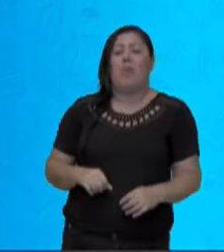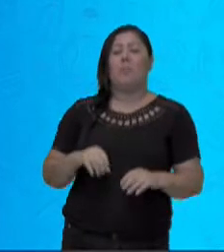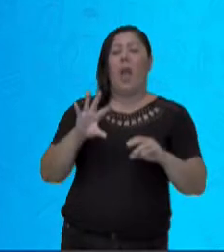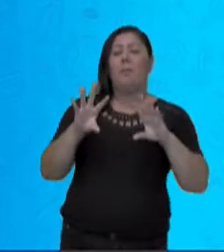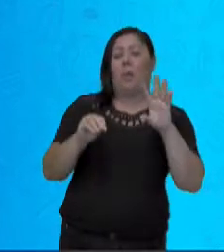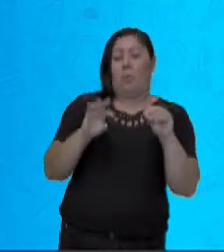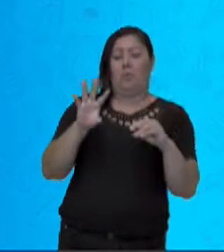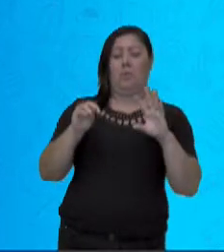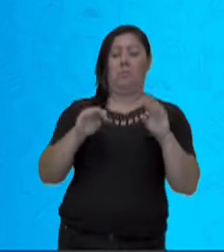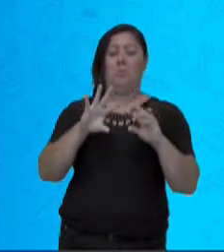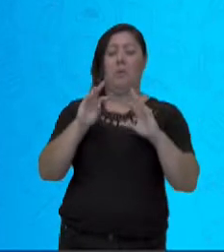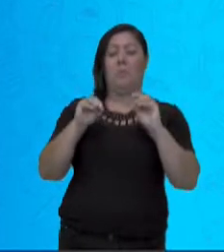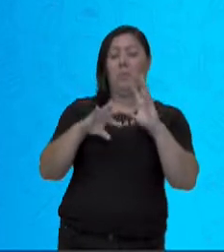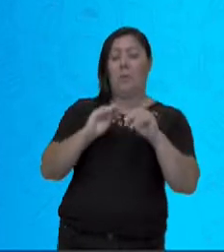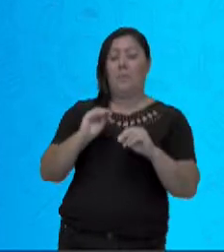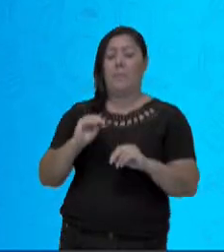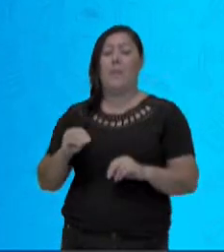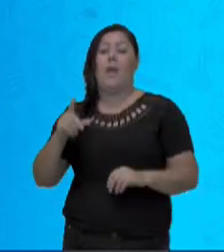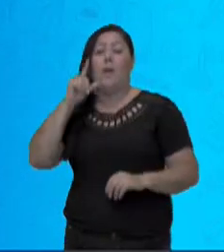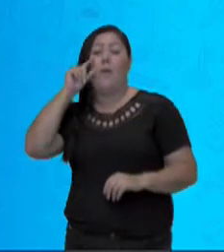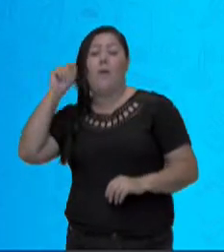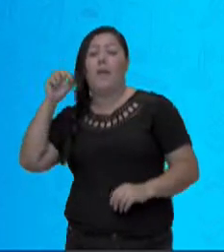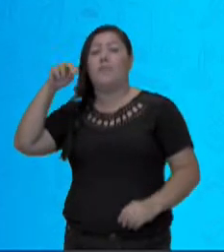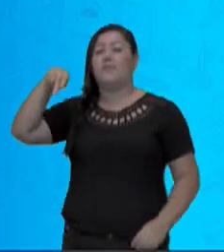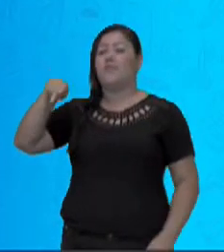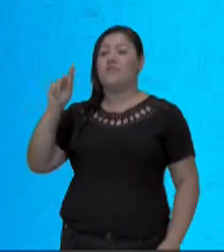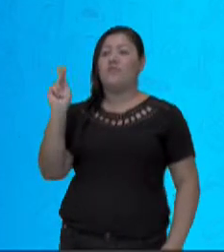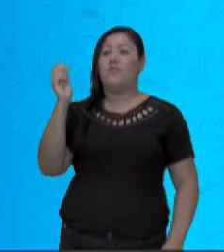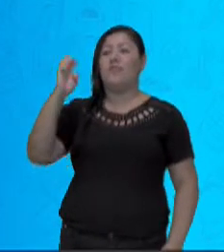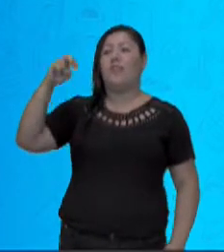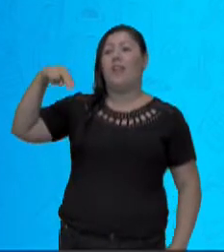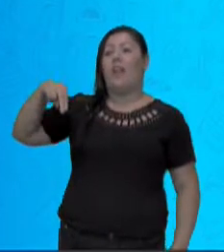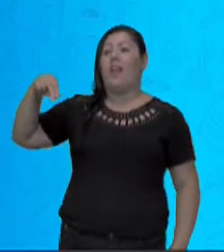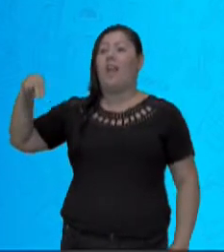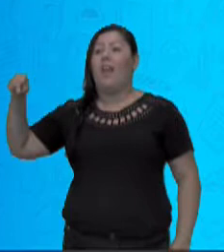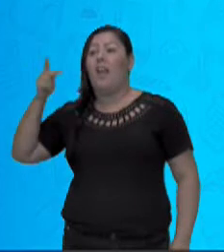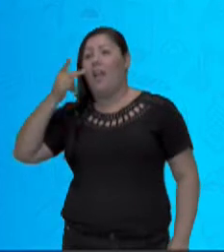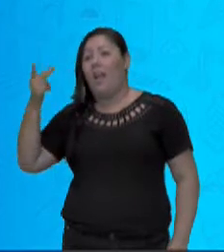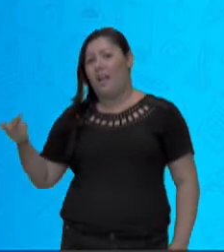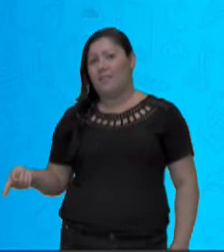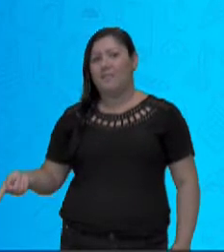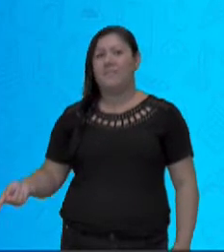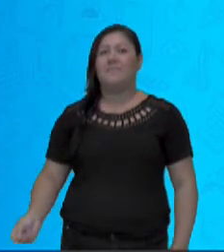a acompanhava. Inhém, inhém, inhém, inhém.